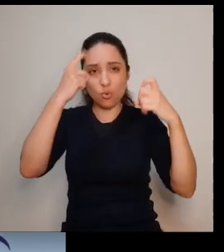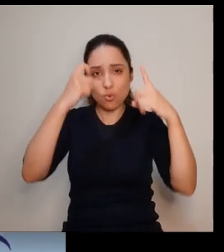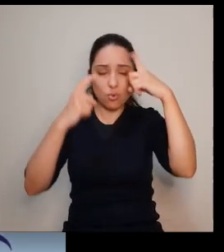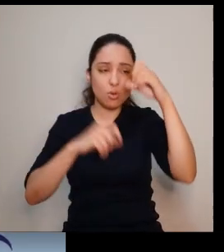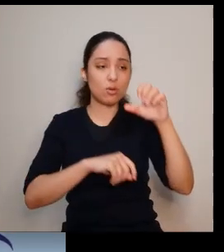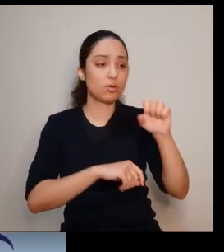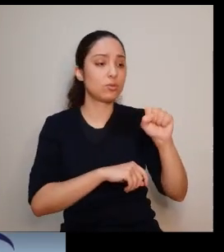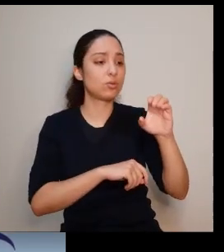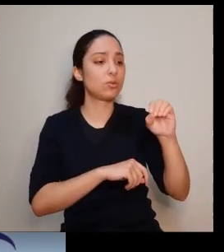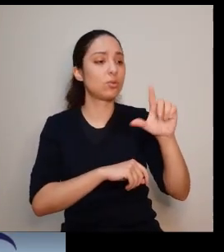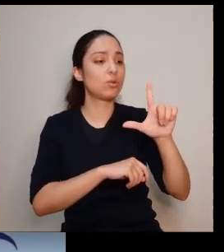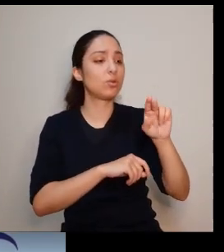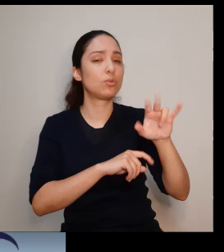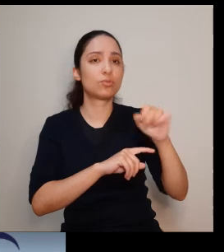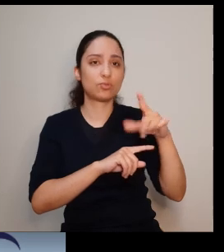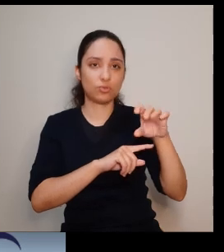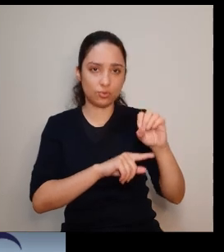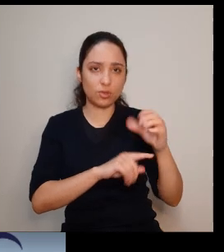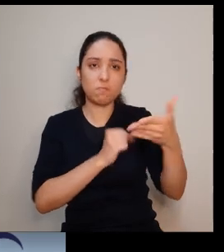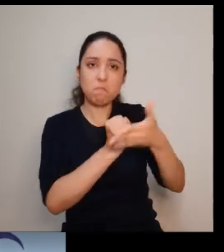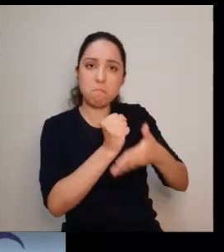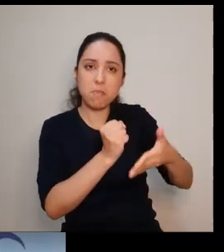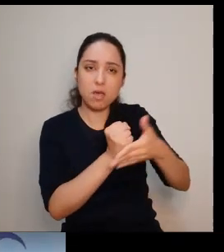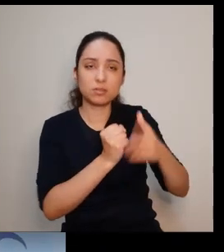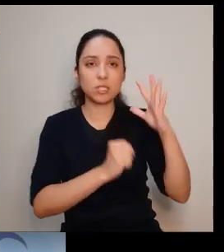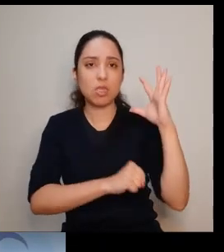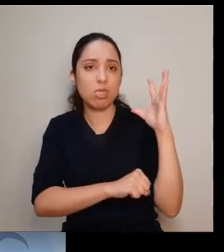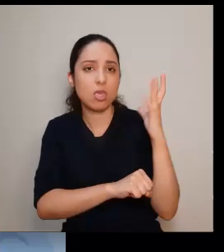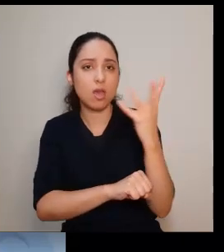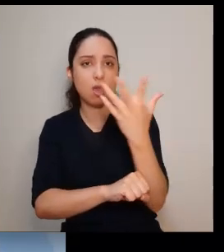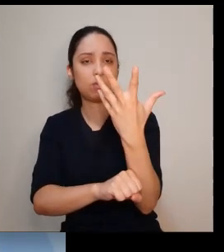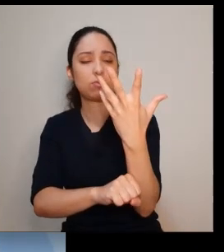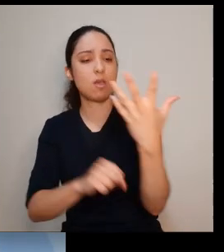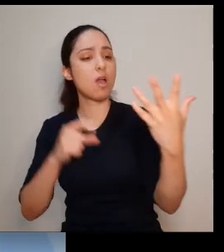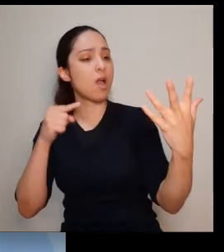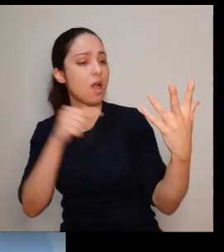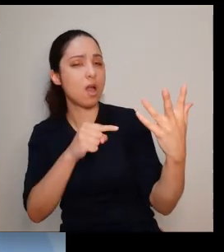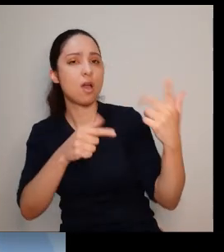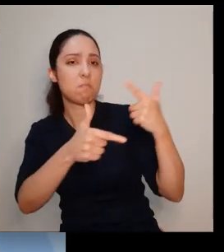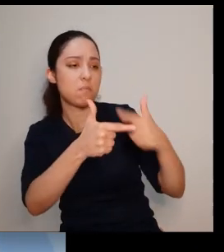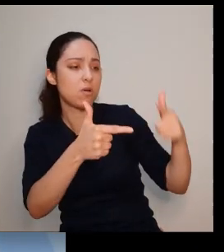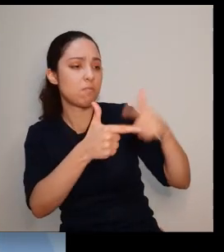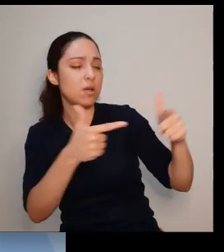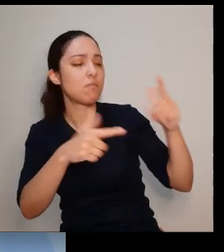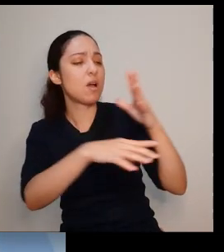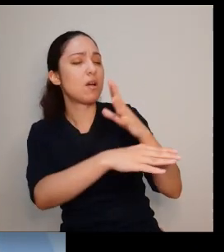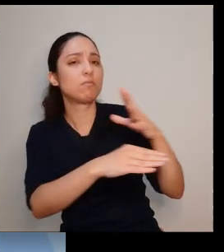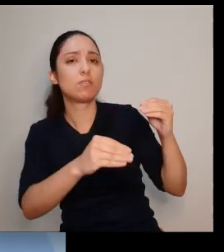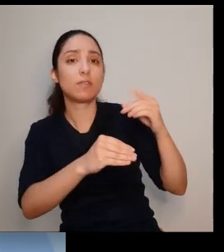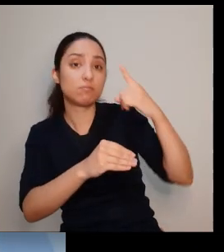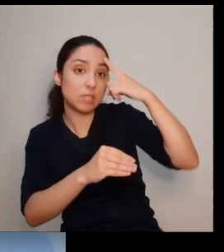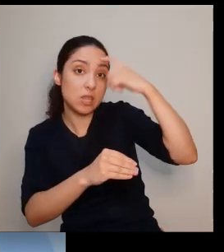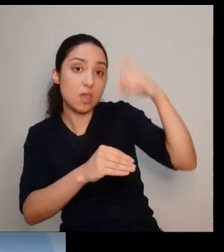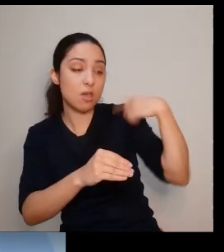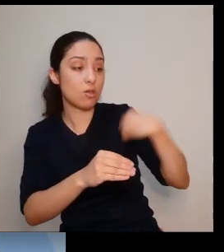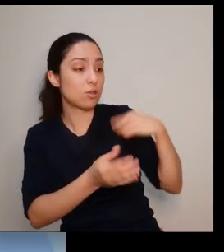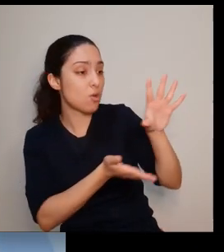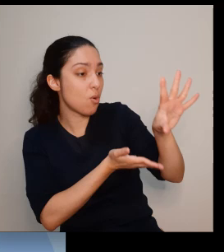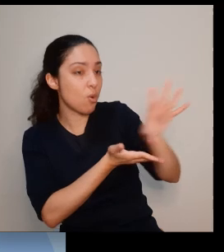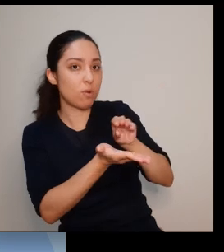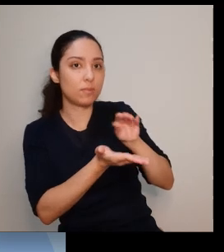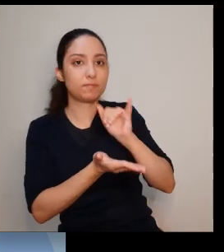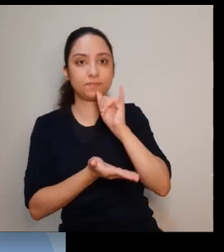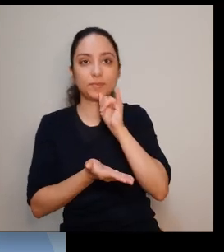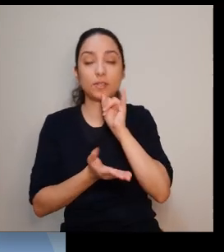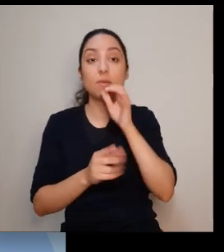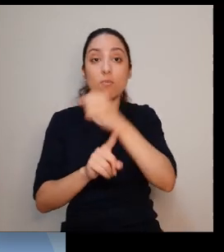IUCN, União Internacional para a Conservação da Natureza, como ações para proteger e gerenciar de forma sustentável